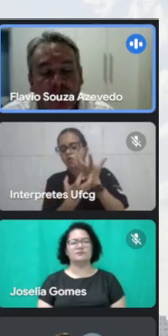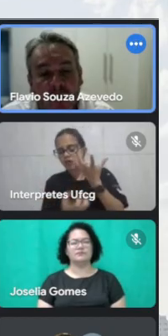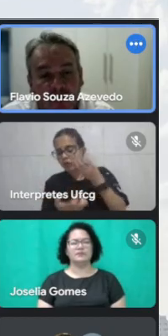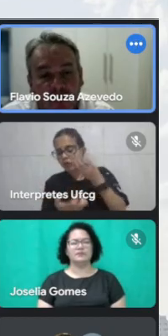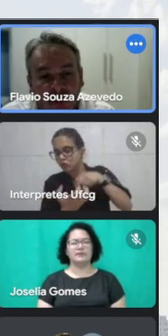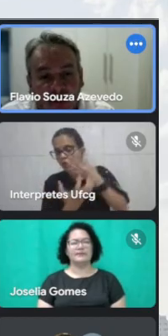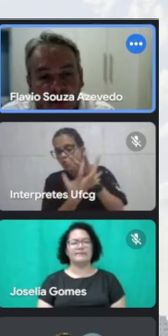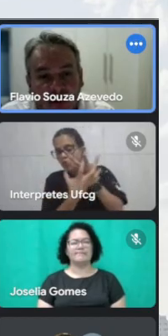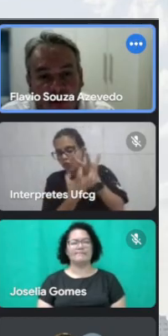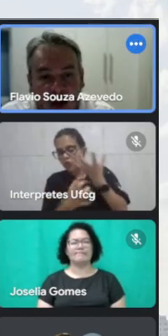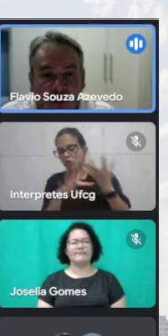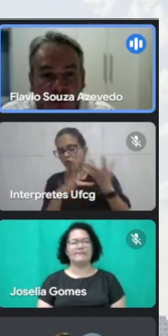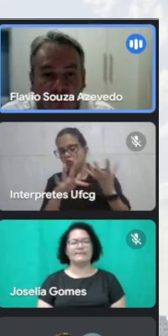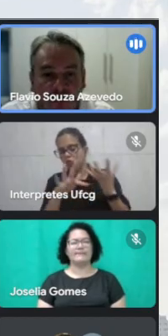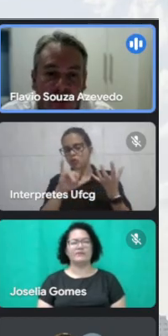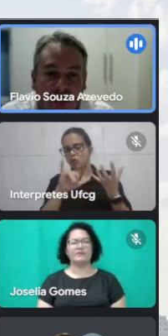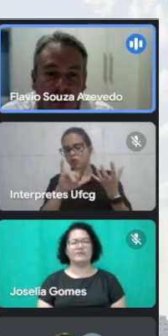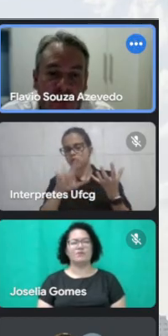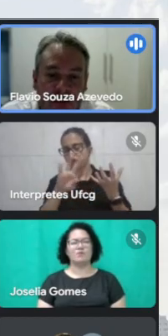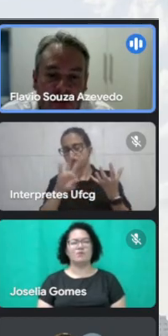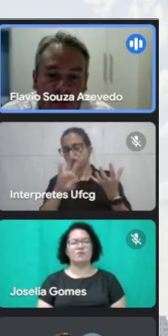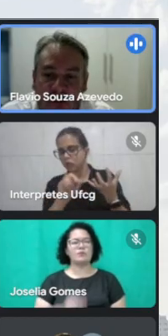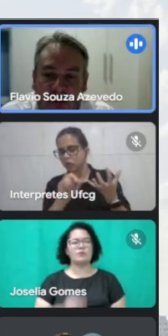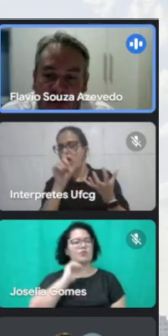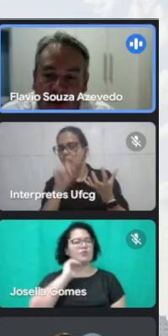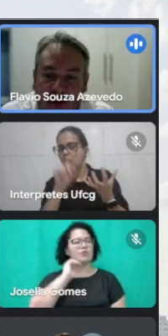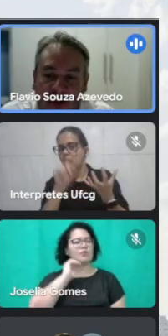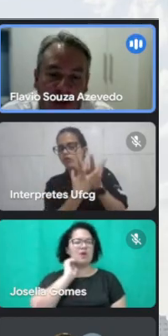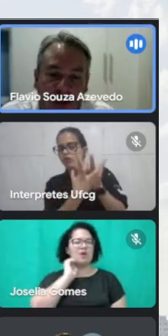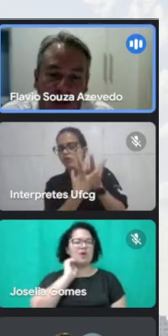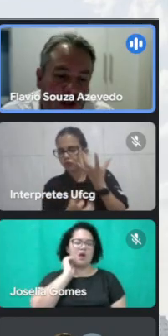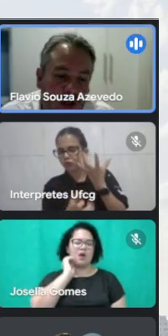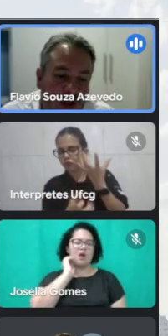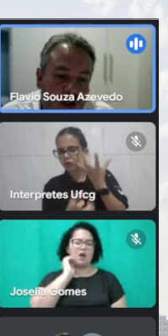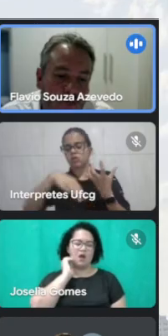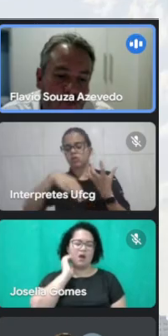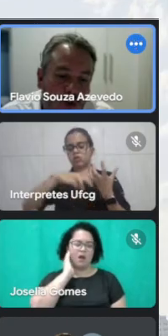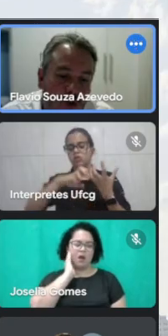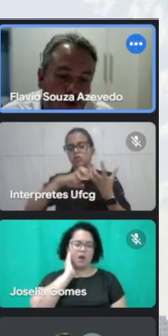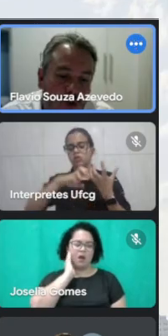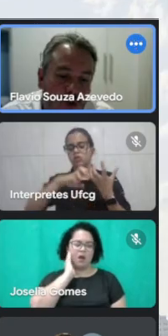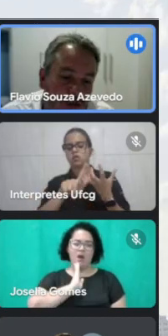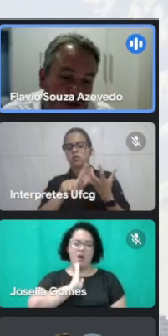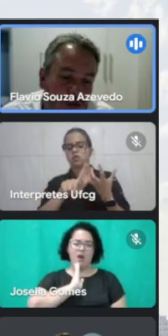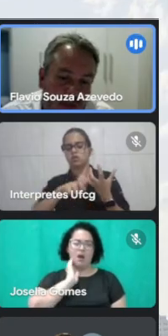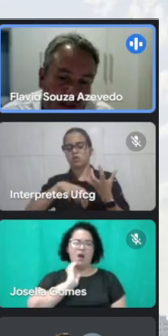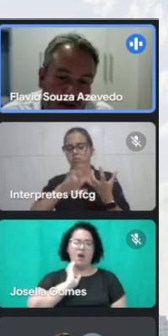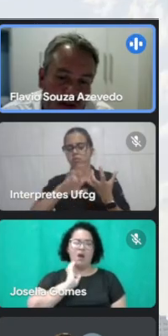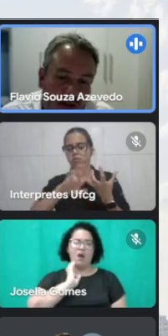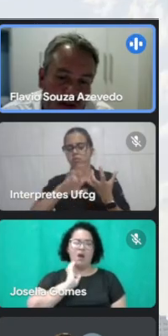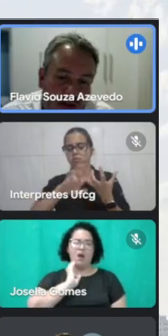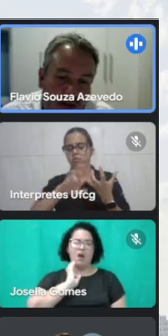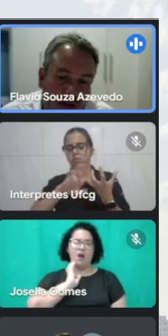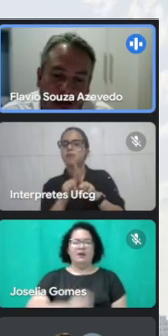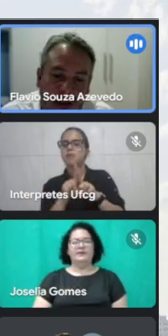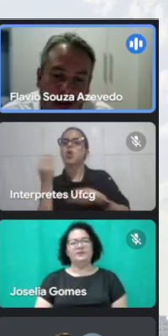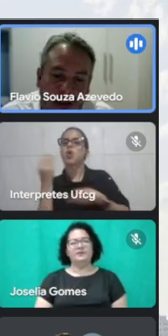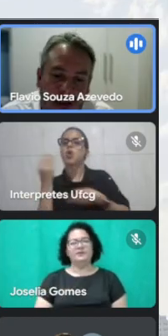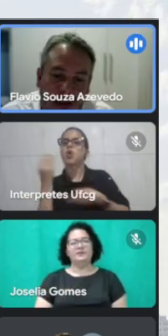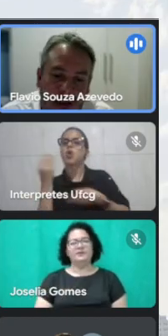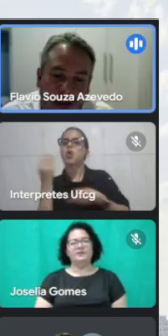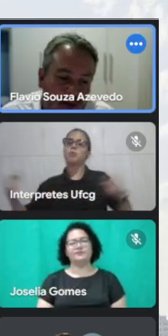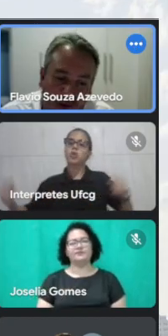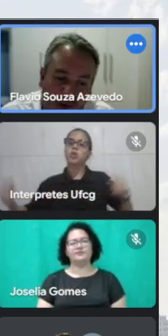filtro com macrófila emergente. E assim sucessivamente, né, de acordo aí com o tipo das plantas. Esse B e